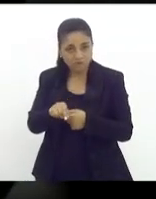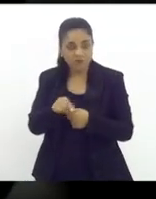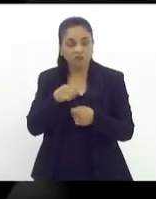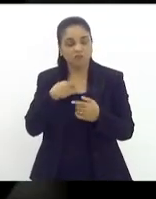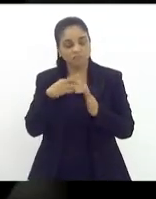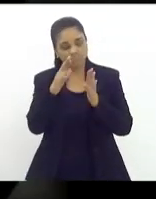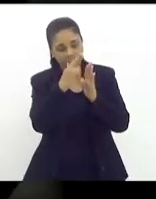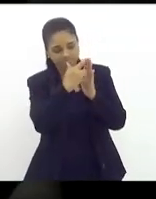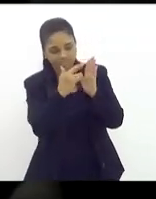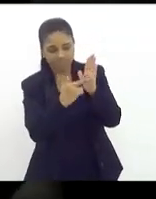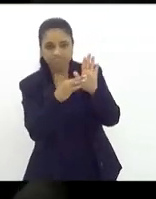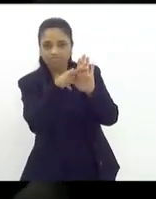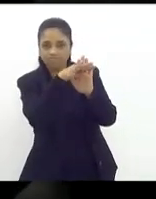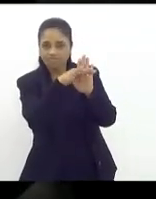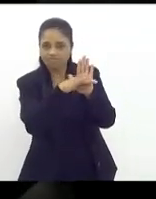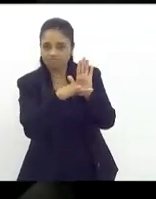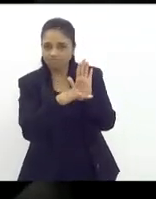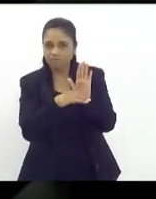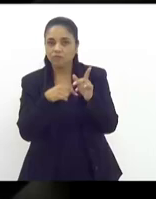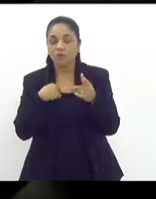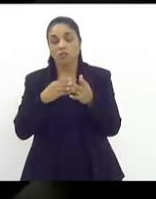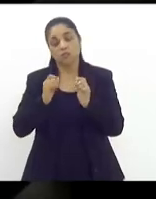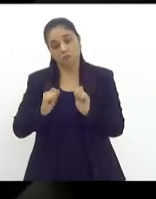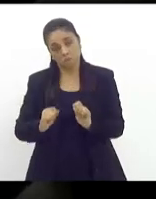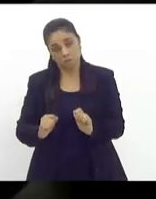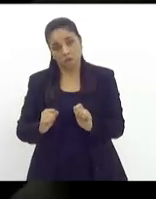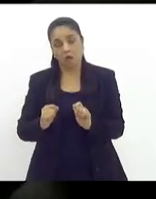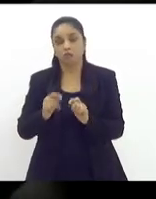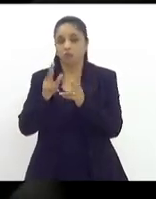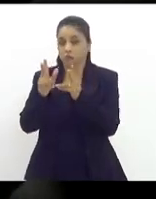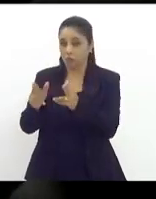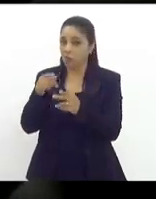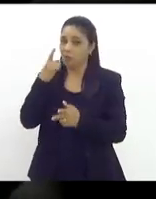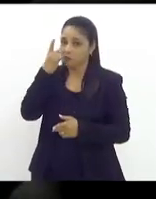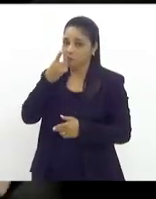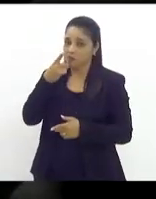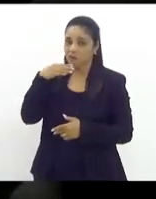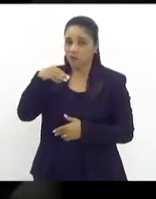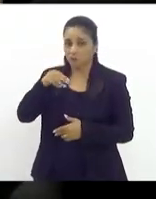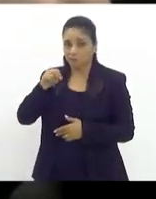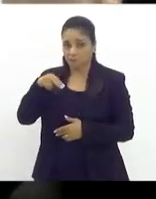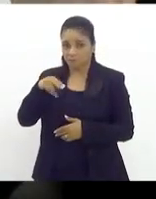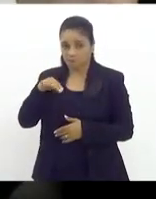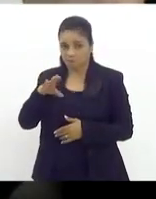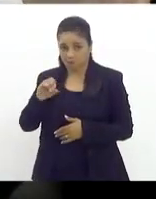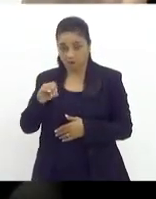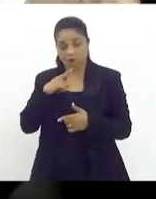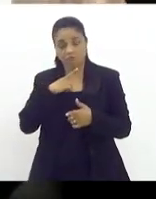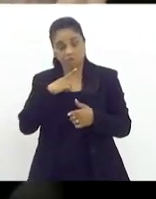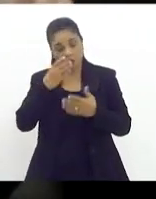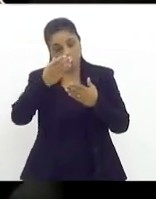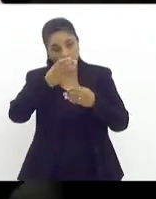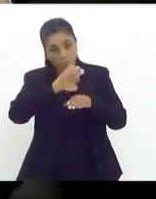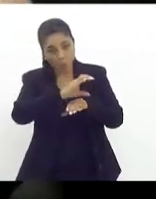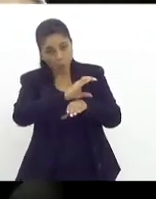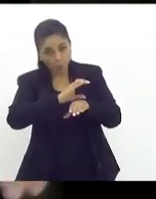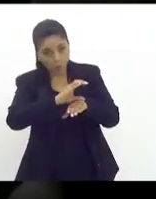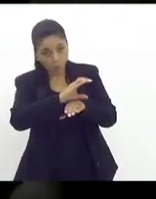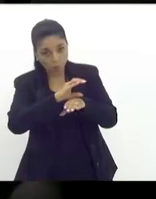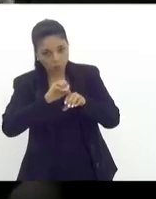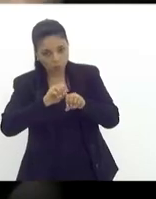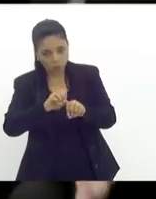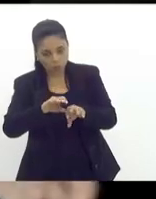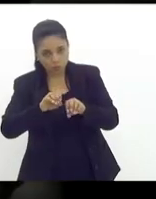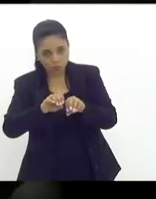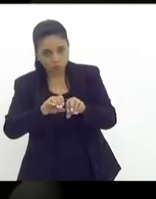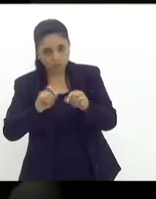Talvez aqui a gente possa até dar um passo atrás, como disse o deputado Carlos Mink, que haja cursos que a gente possa